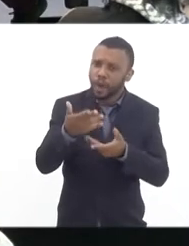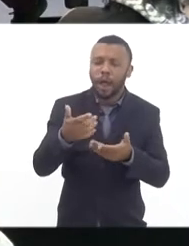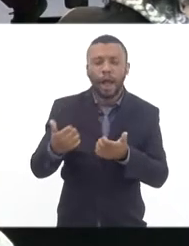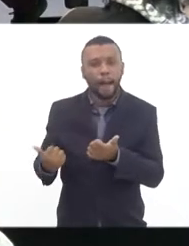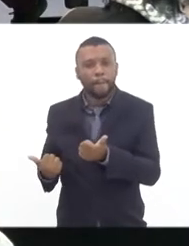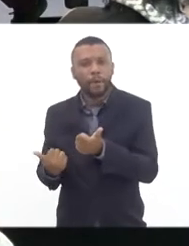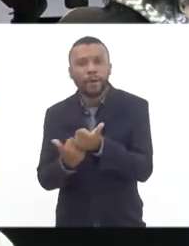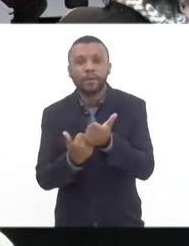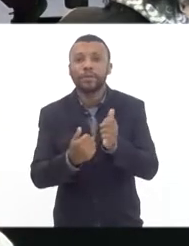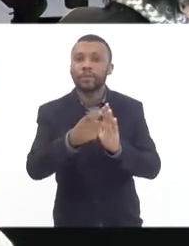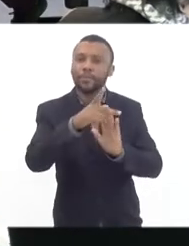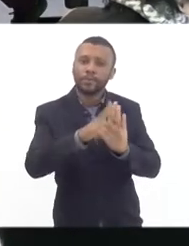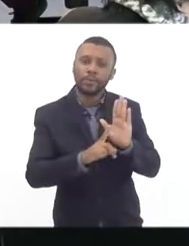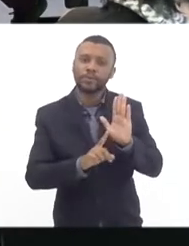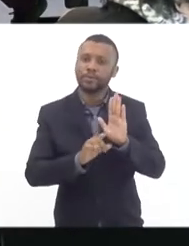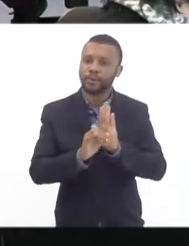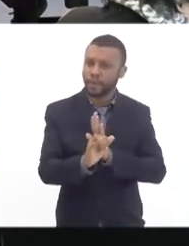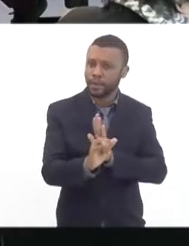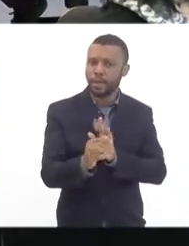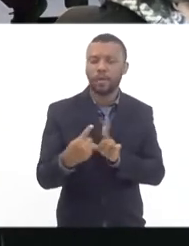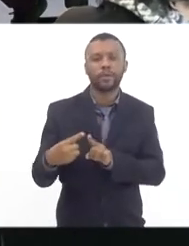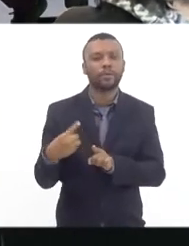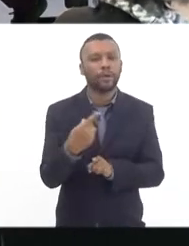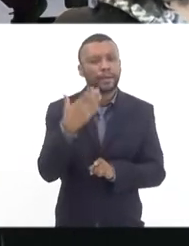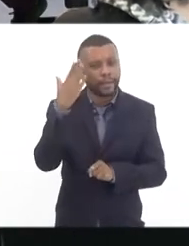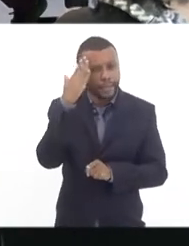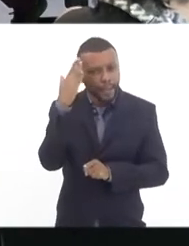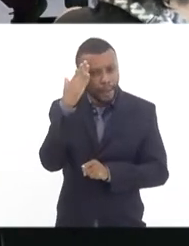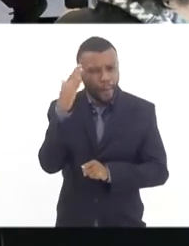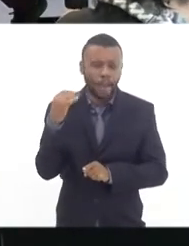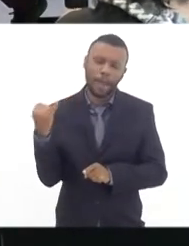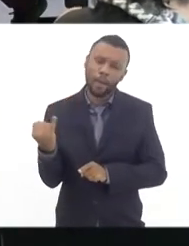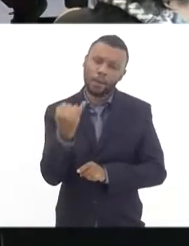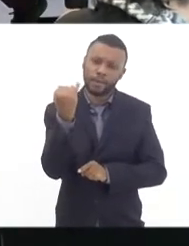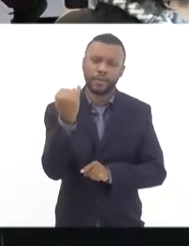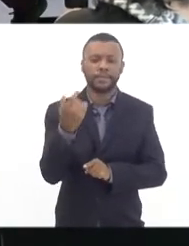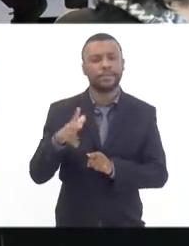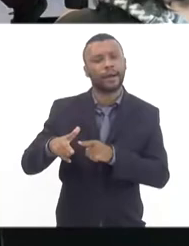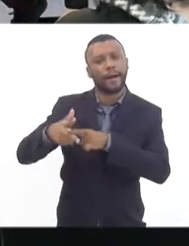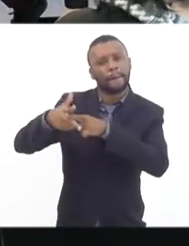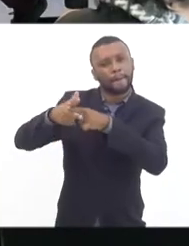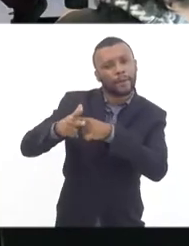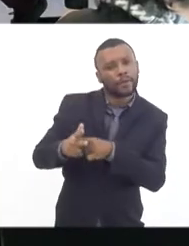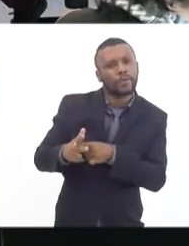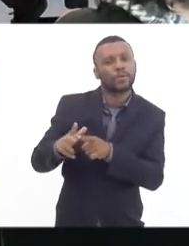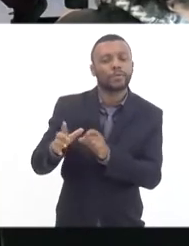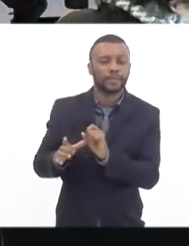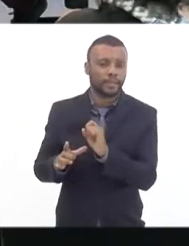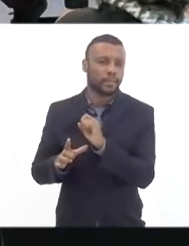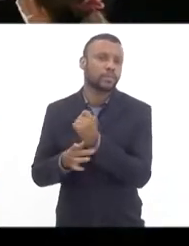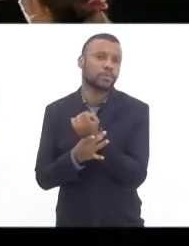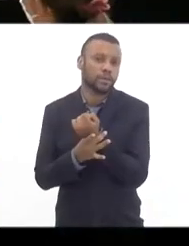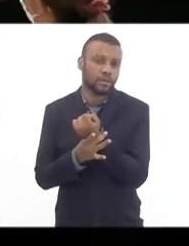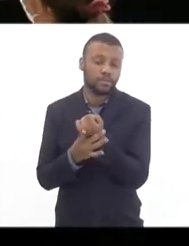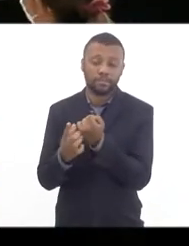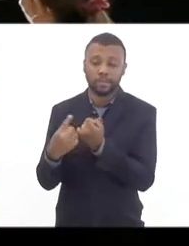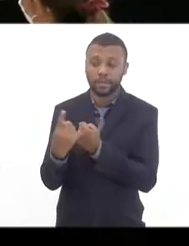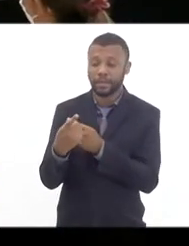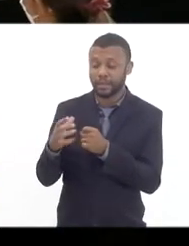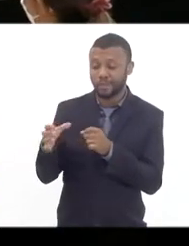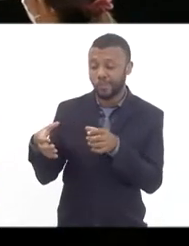esse projeto de lei, porque a gente sabe a importância, inclusive, da manutenção da segurança para aquele nosso conjunto